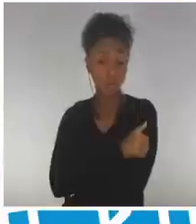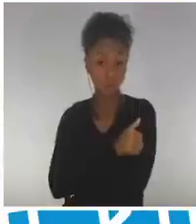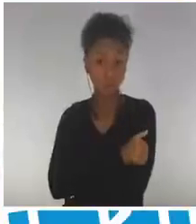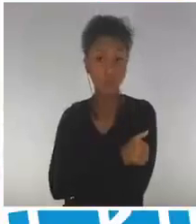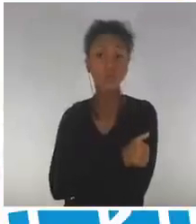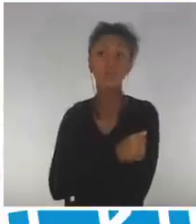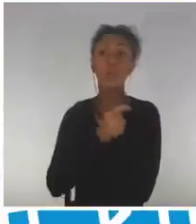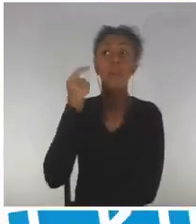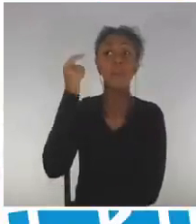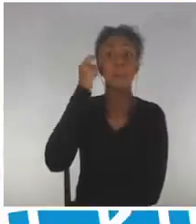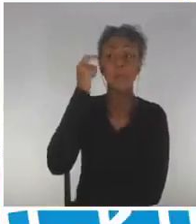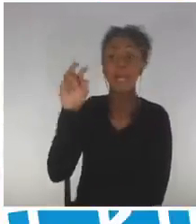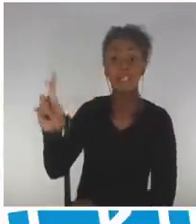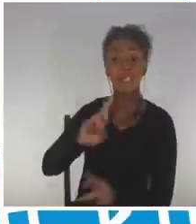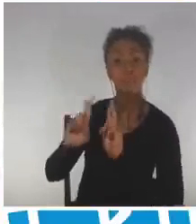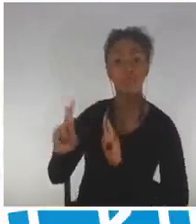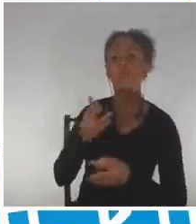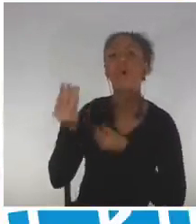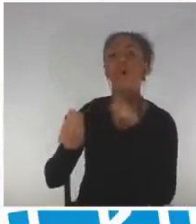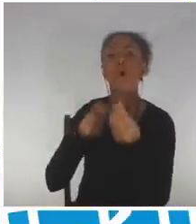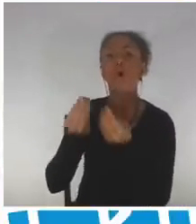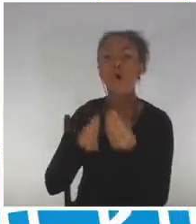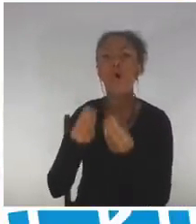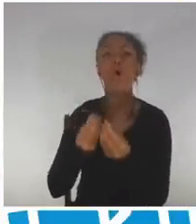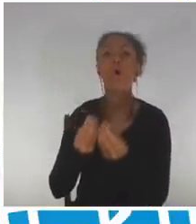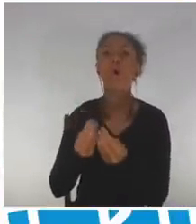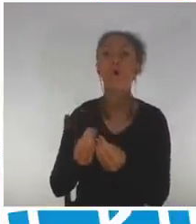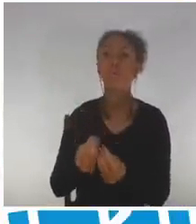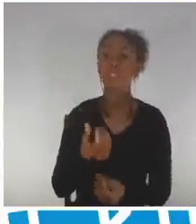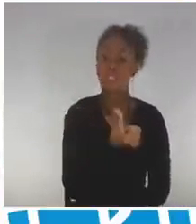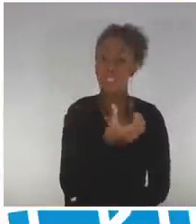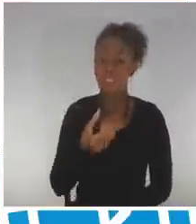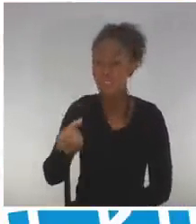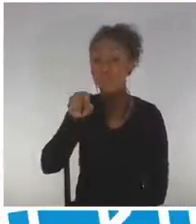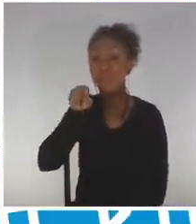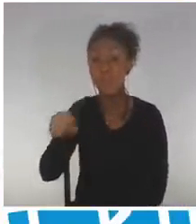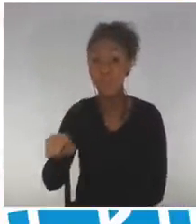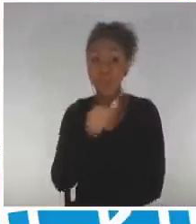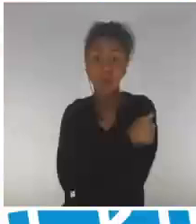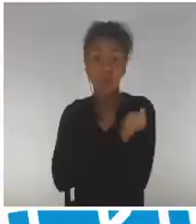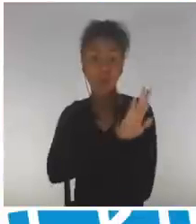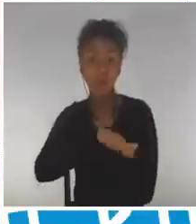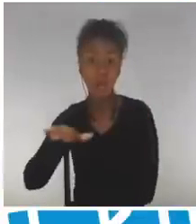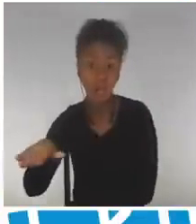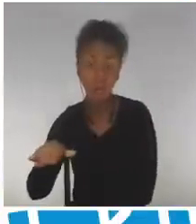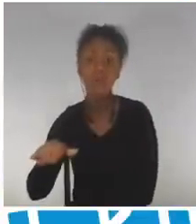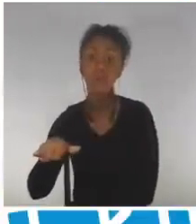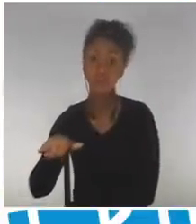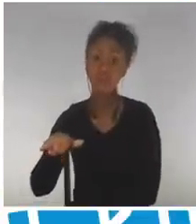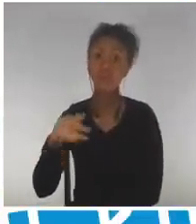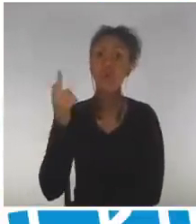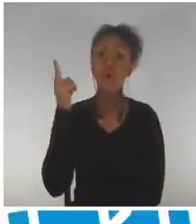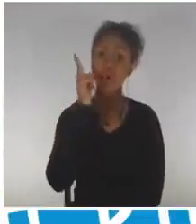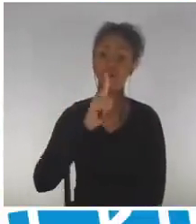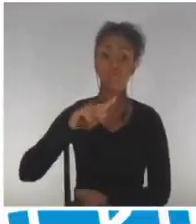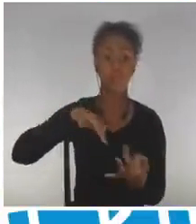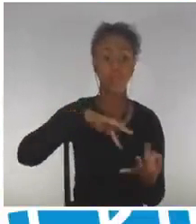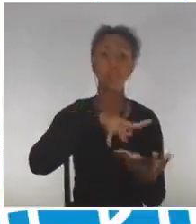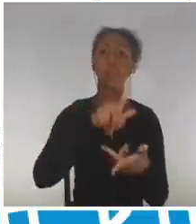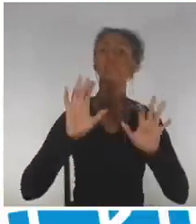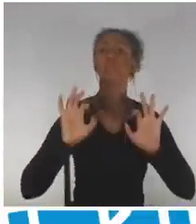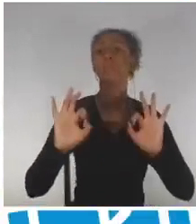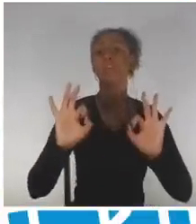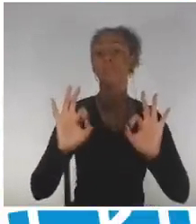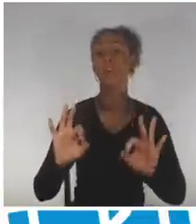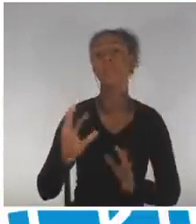possível potencial de 600 mil estudantes, nós já temos mais de 500 mil estudantes que já responderam, se